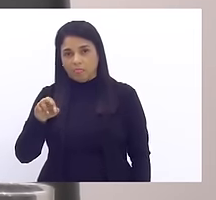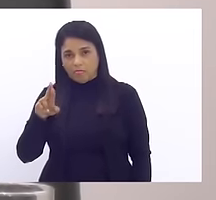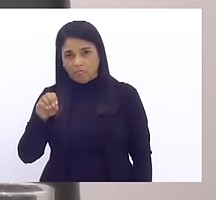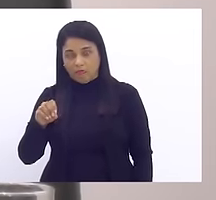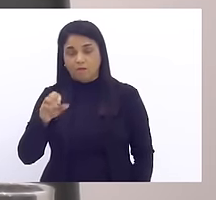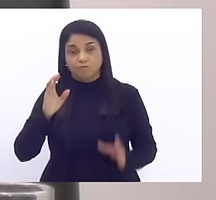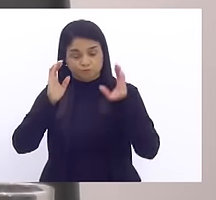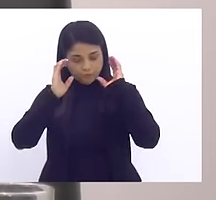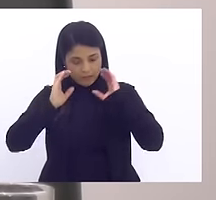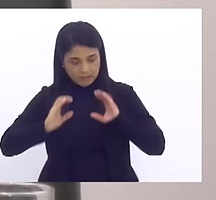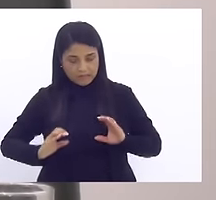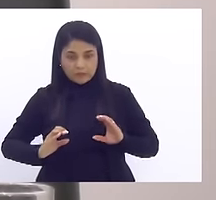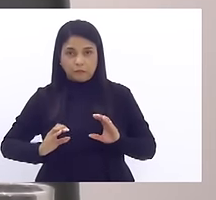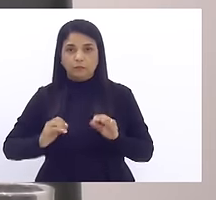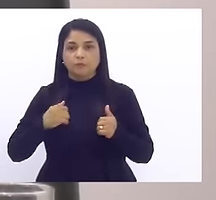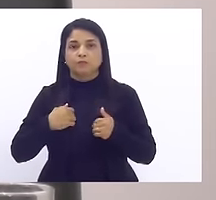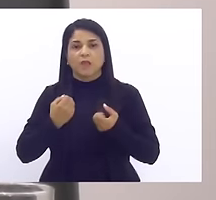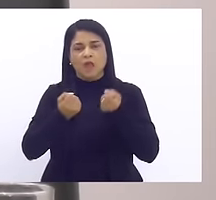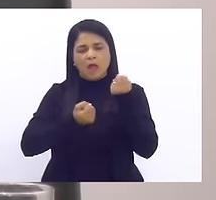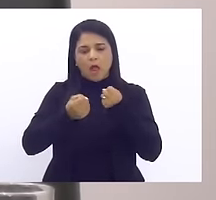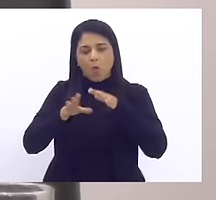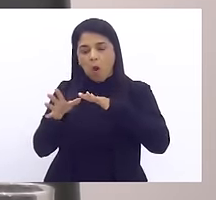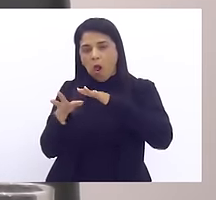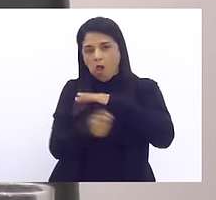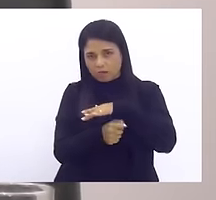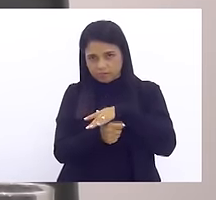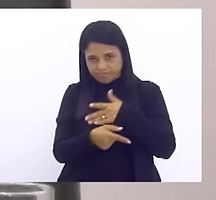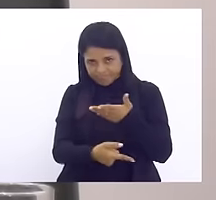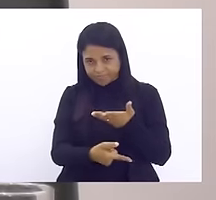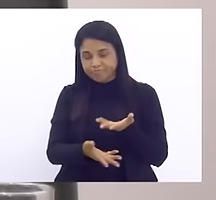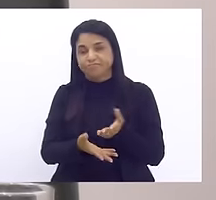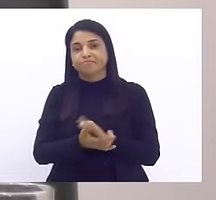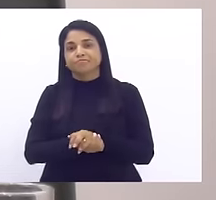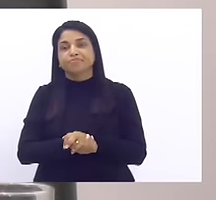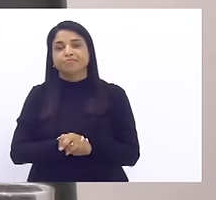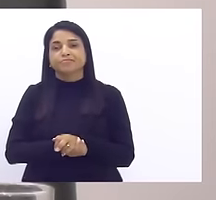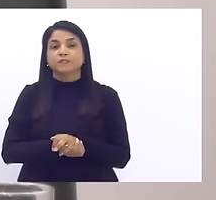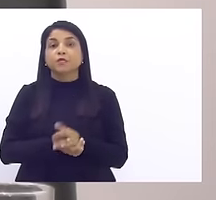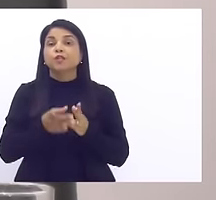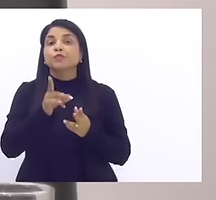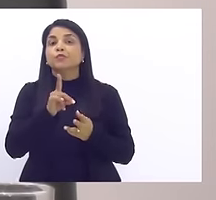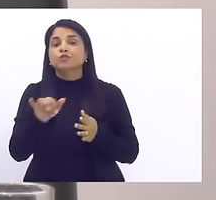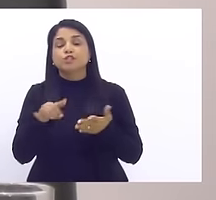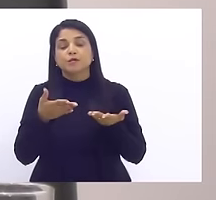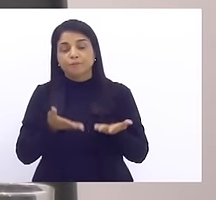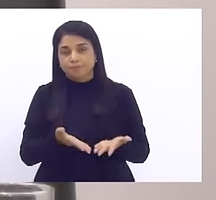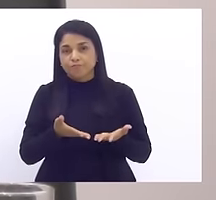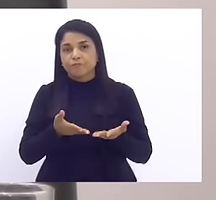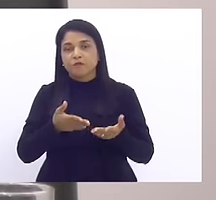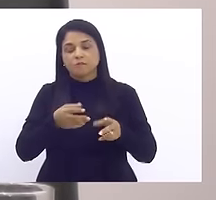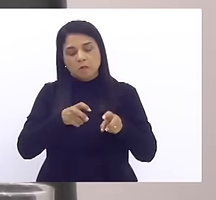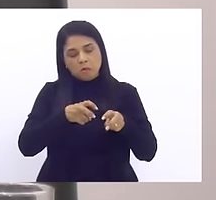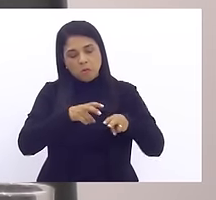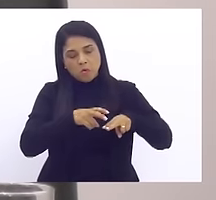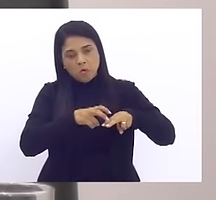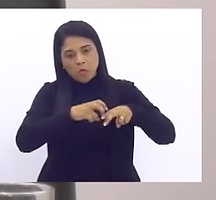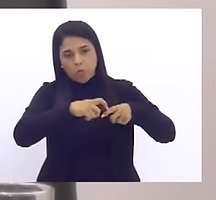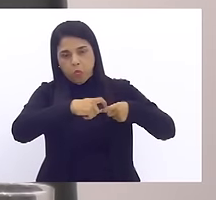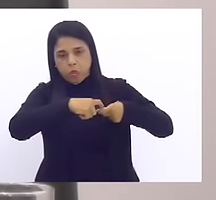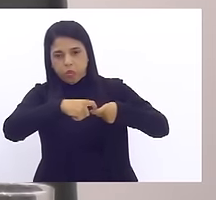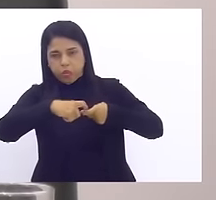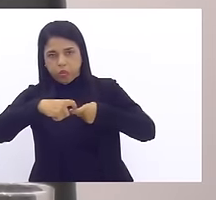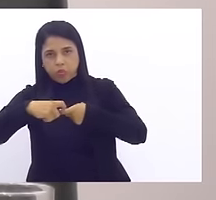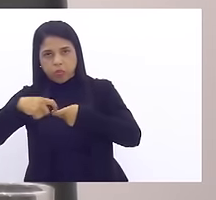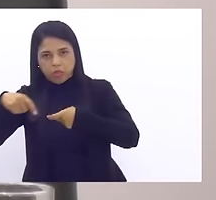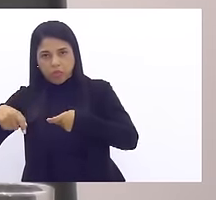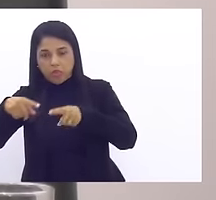cidadão tem o seu veículo roubado ou Furtado e aí nesse dia o veículo vai para o pátio e